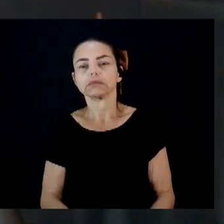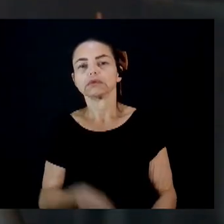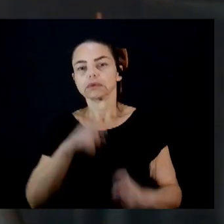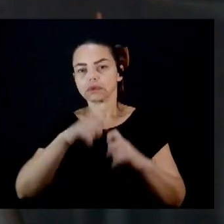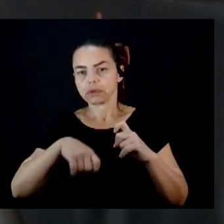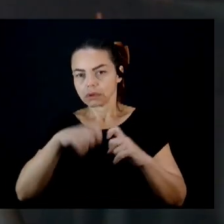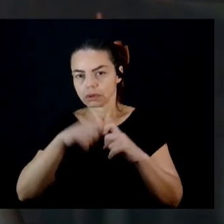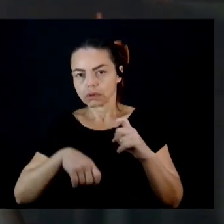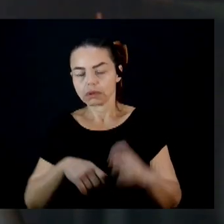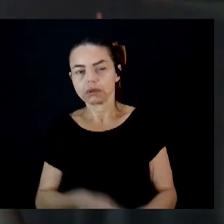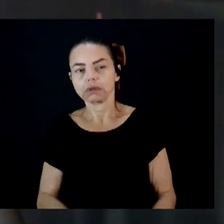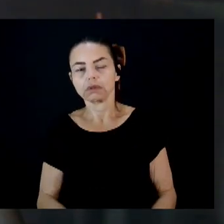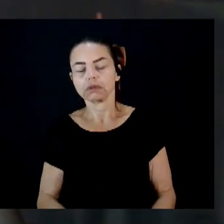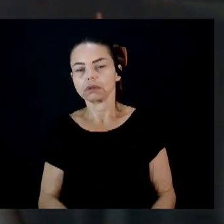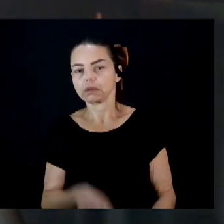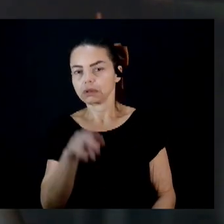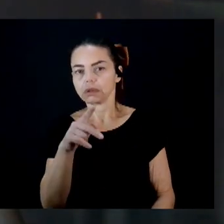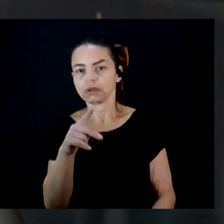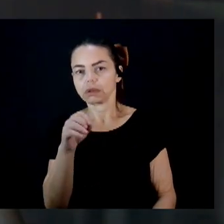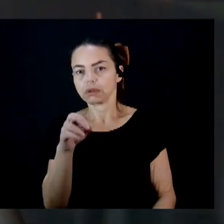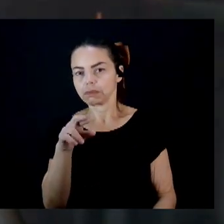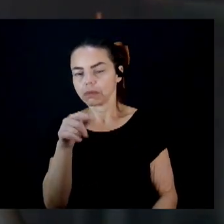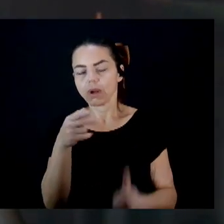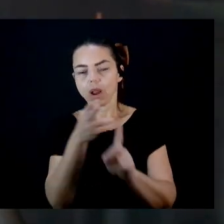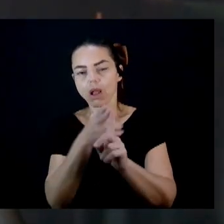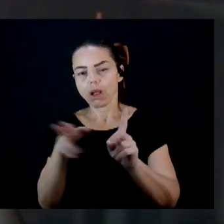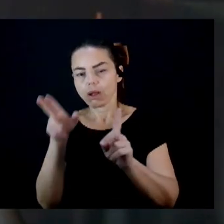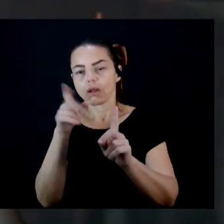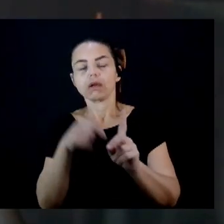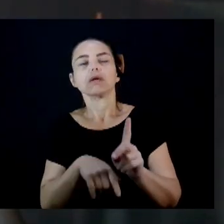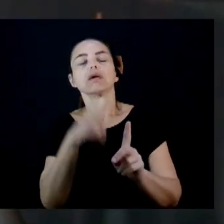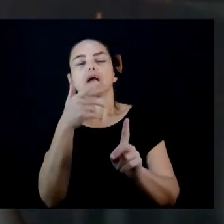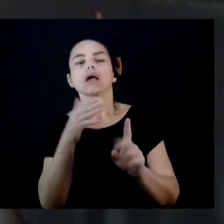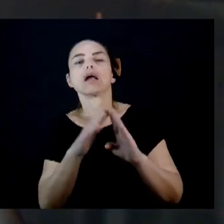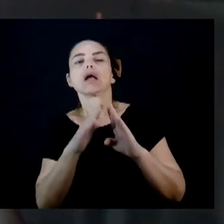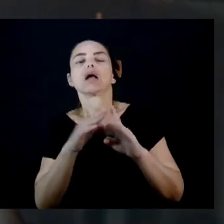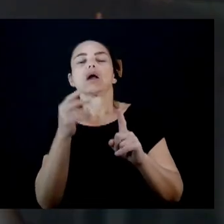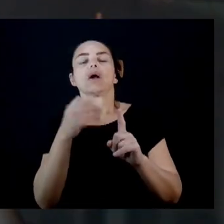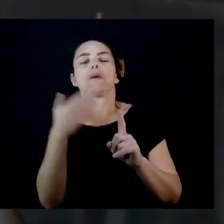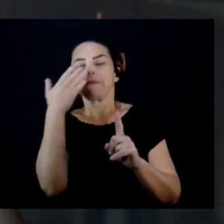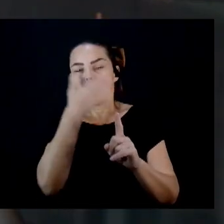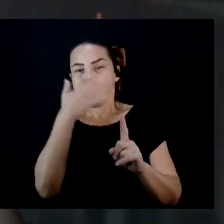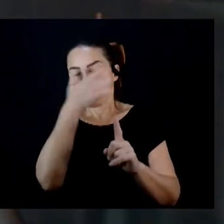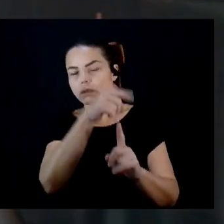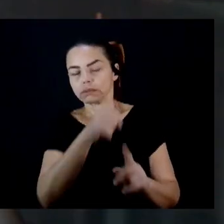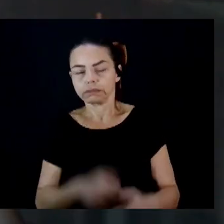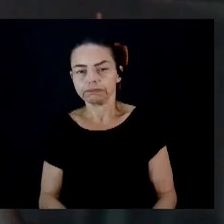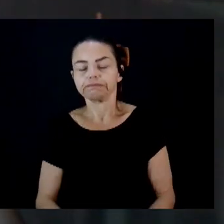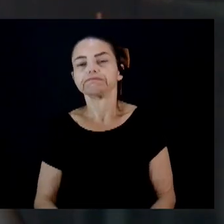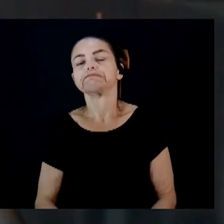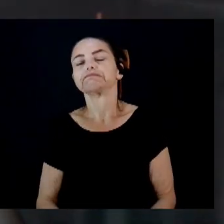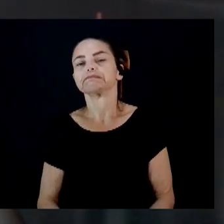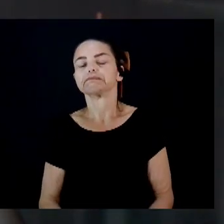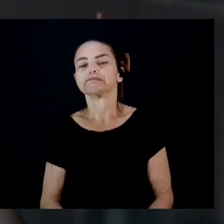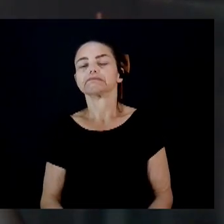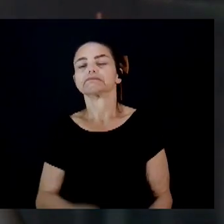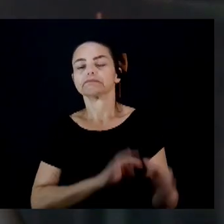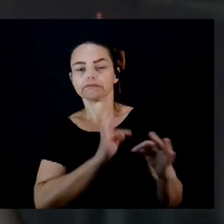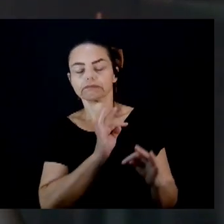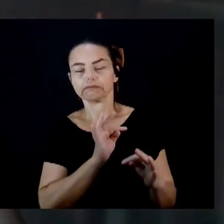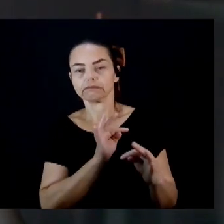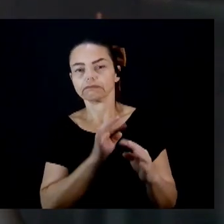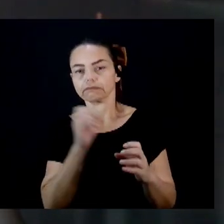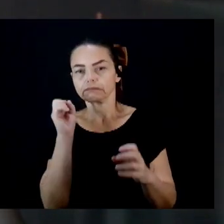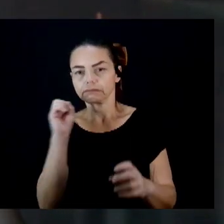porque não é só o pornô que transforma as coisas em pornográficas, né? Sim. Quando o nosso erotismo vai embora